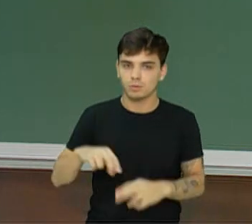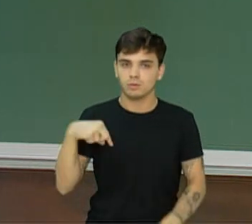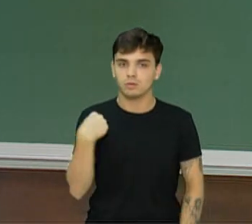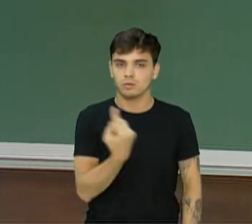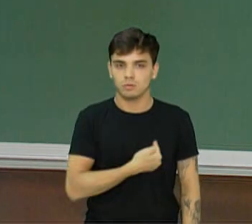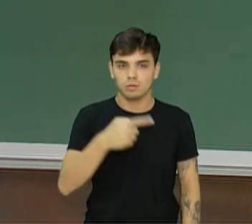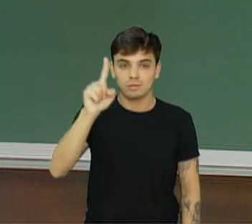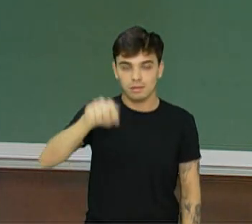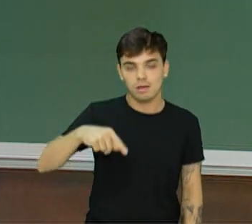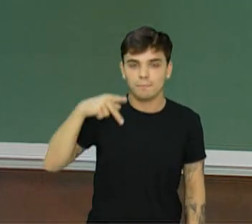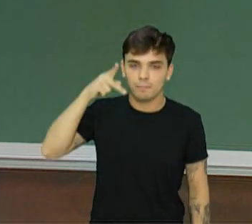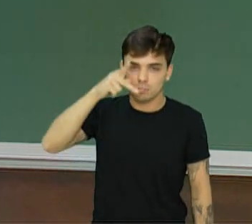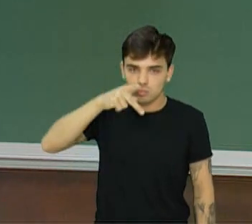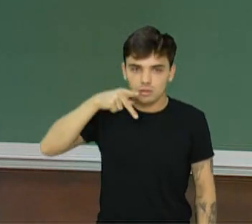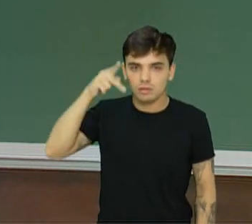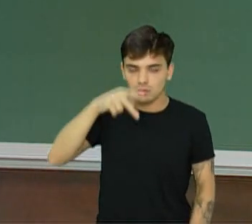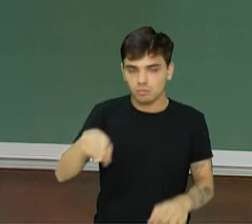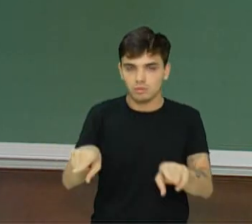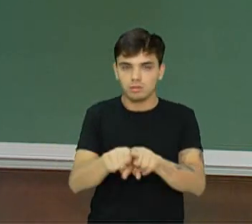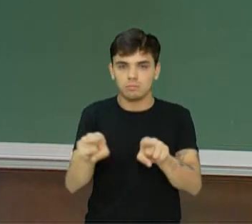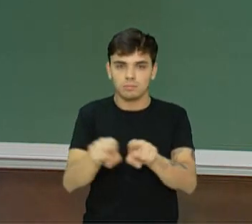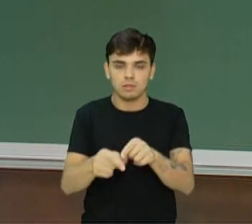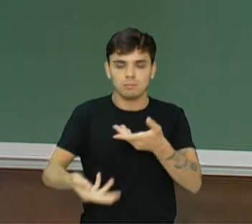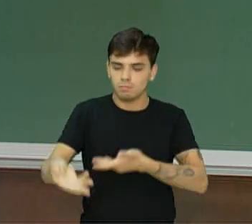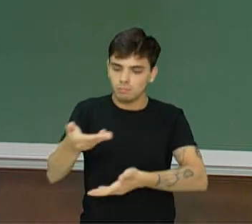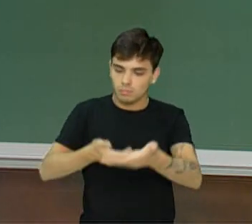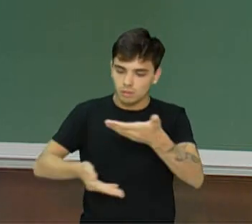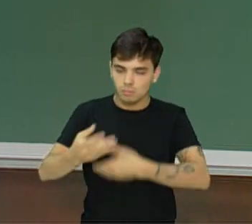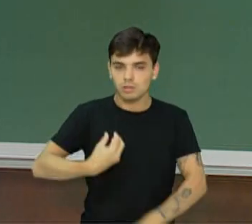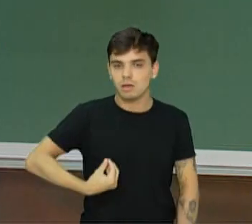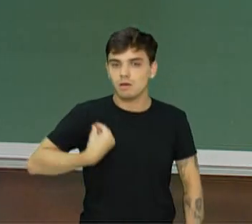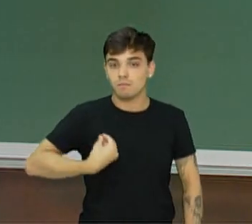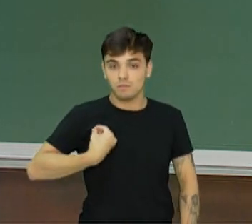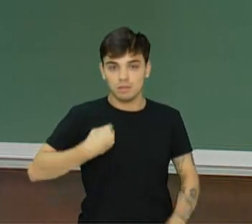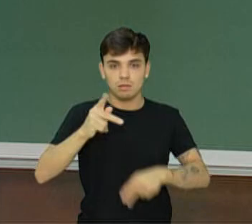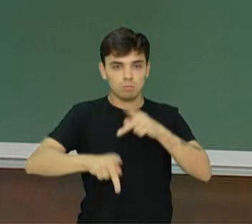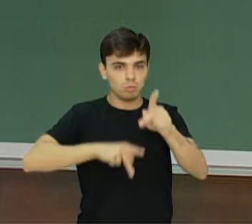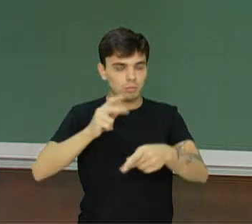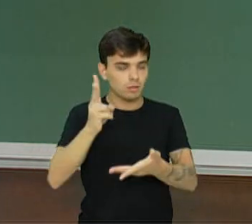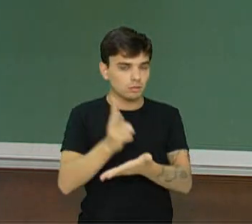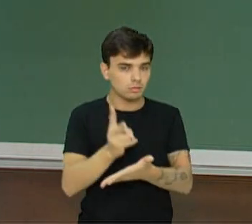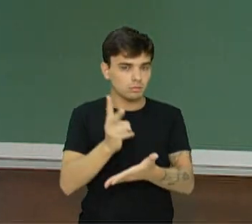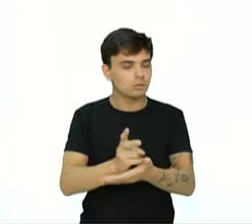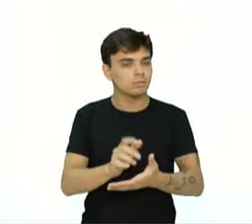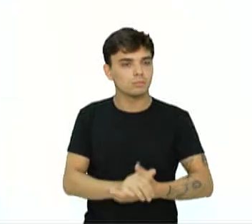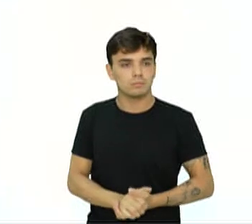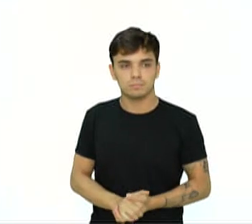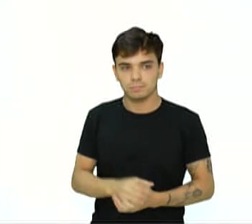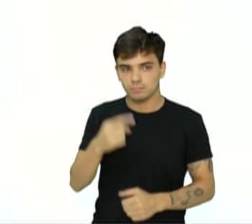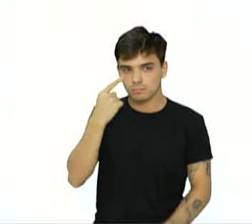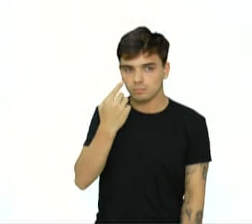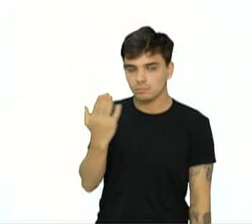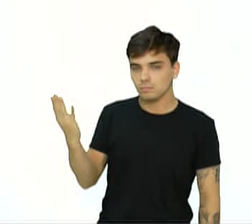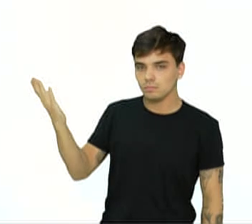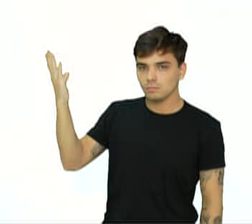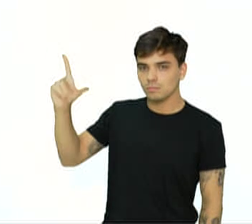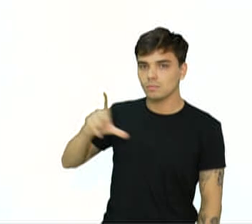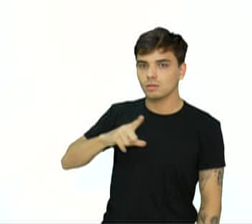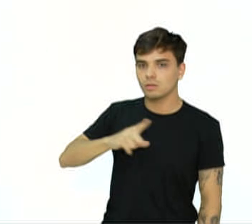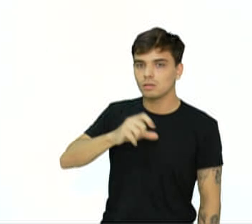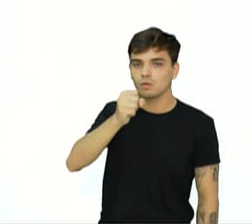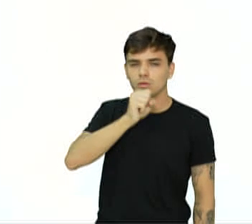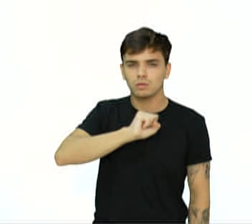seres políticos, participamos da vida pública o tempo inteiro. Vejam, ali tem um